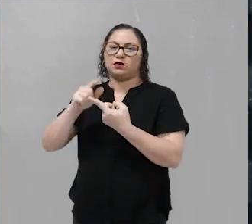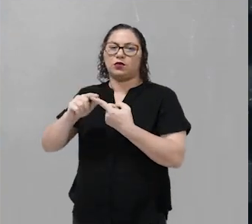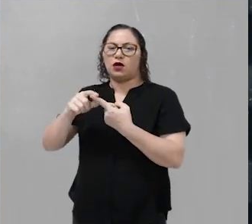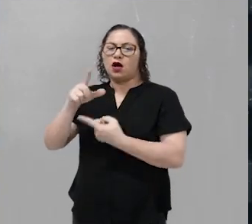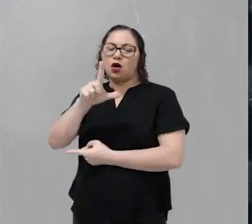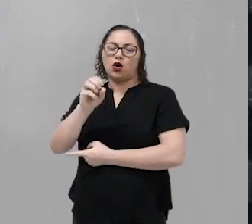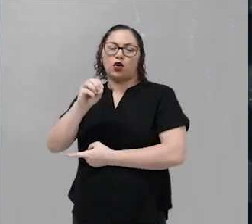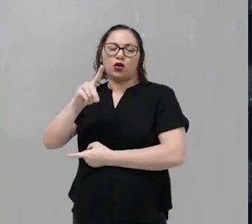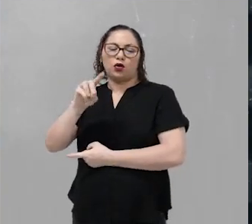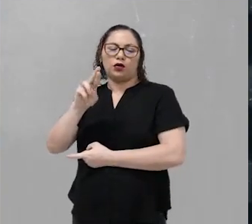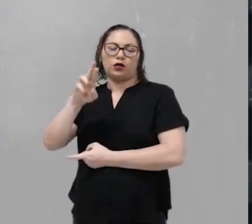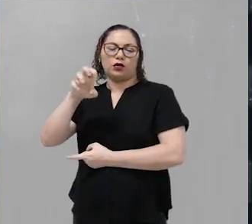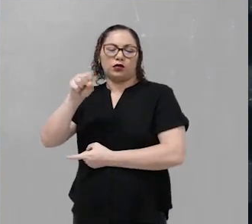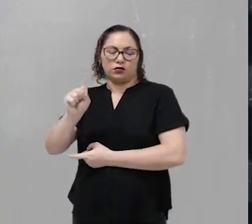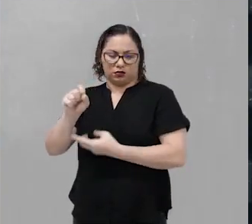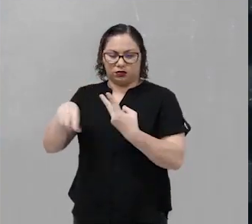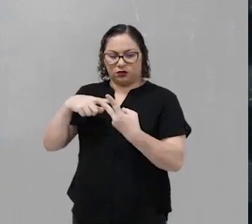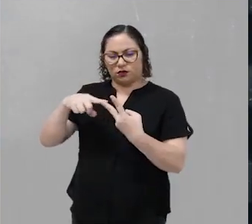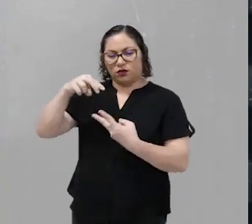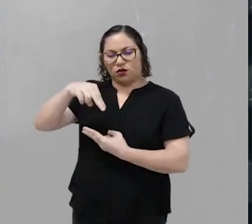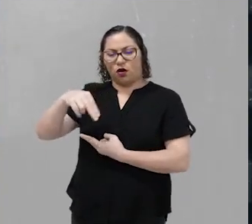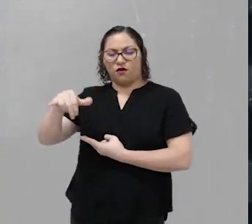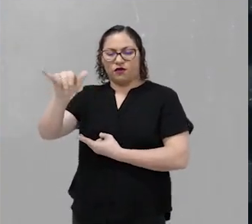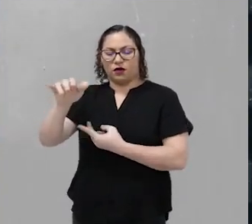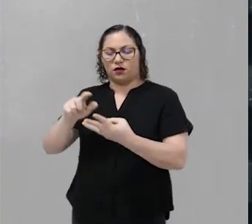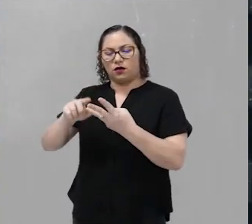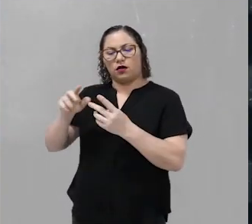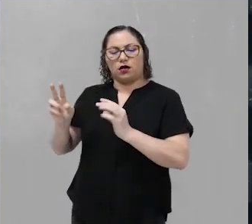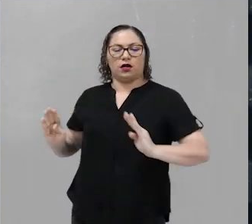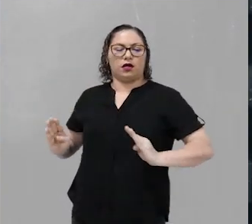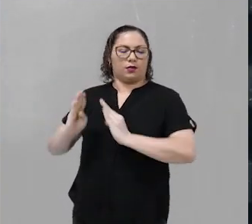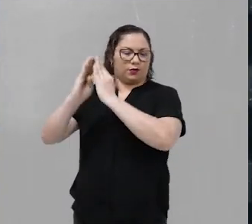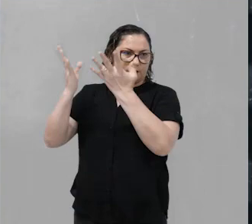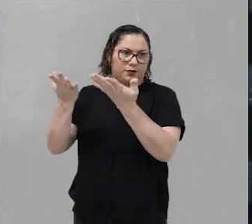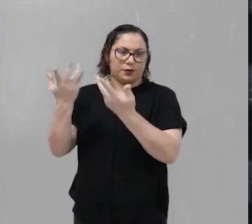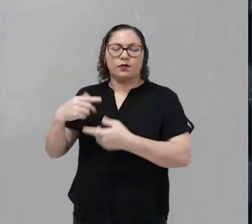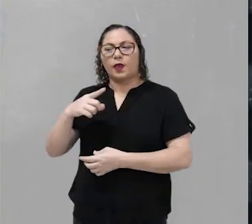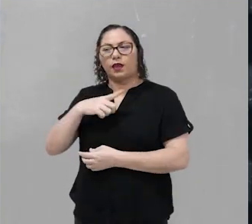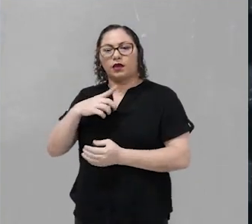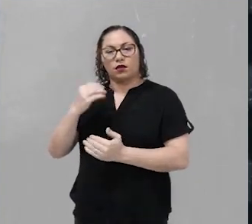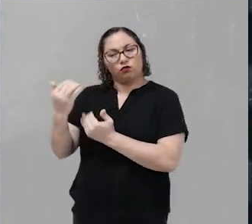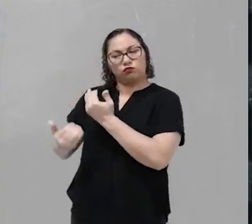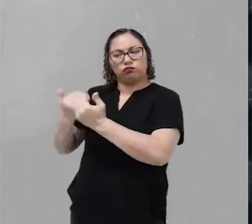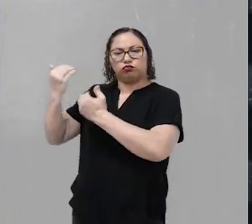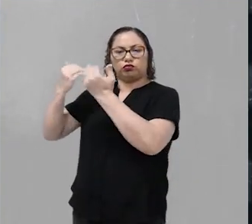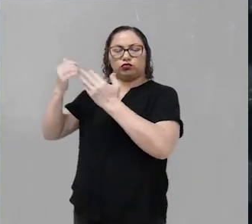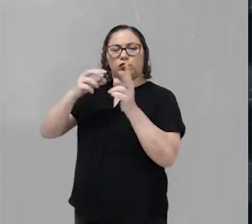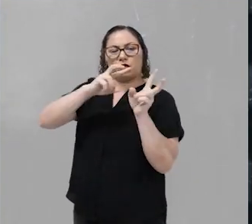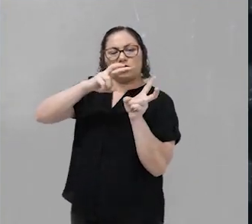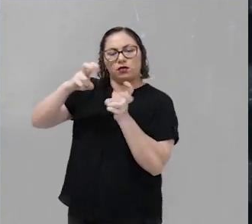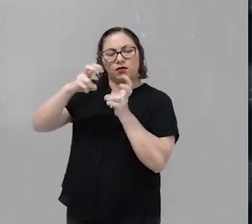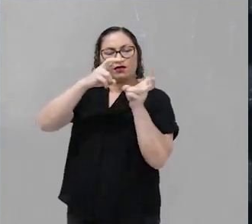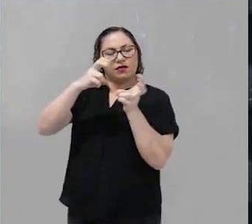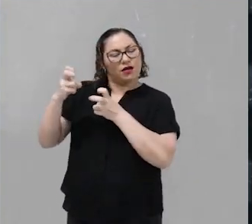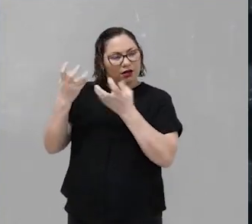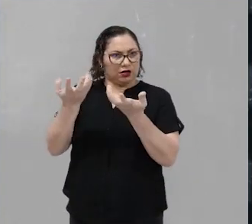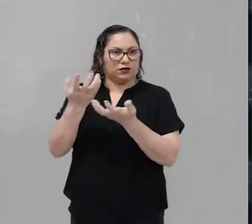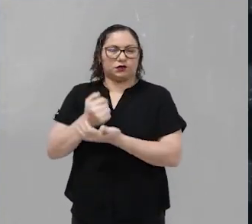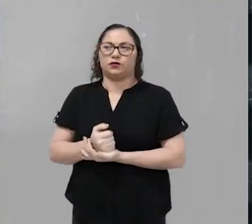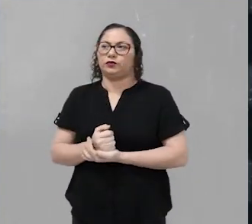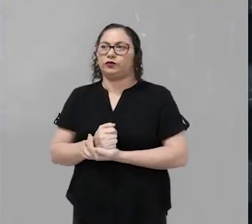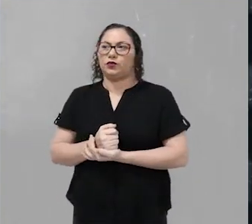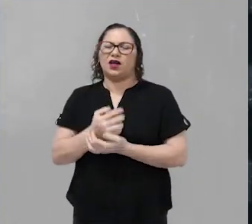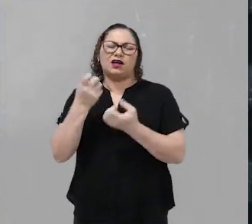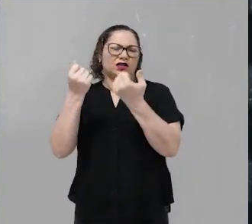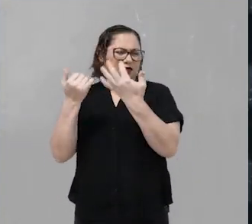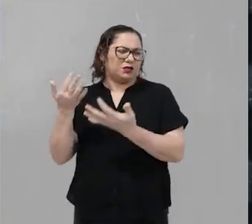Nova York e Paris. Então, o crescimento dessas cidades se deu muito mais por fatores atrativos. A gente falou ainda há pouco